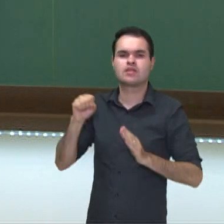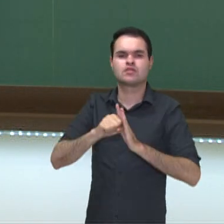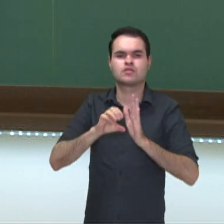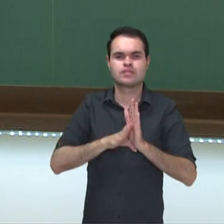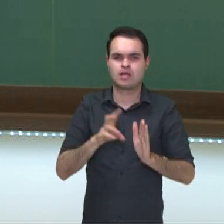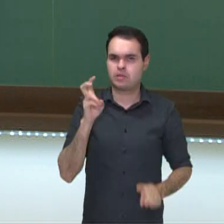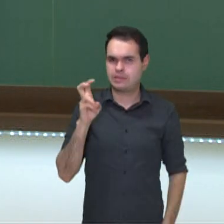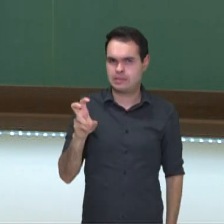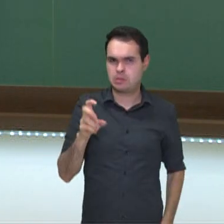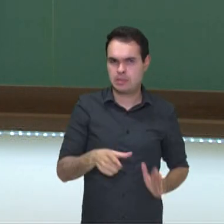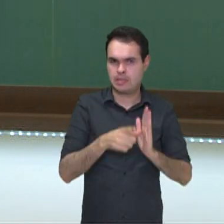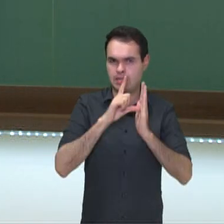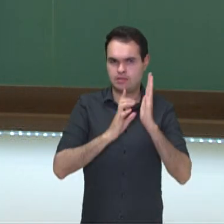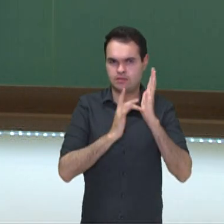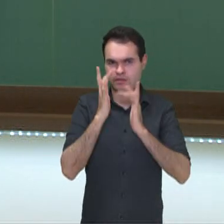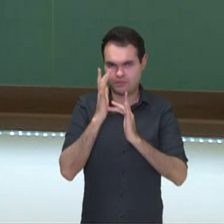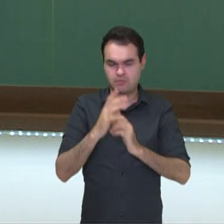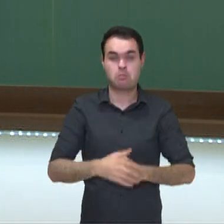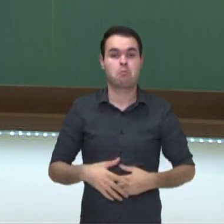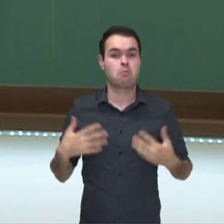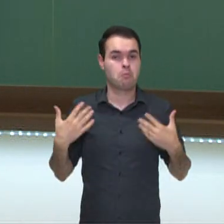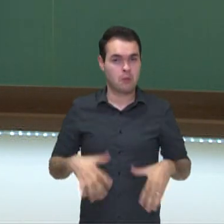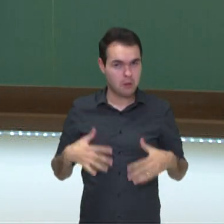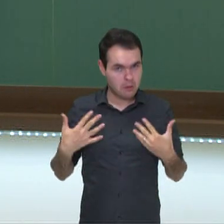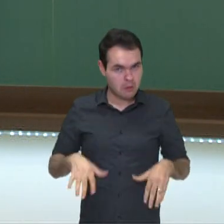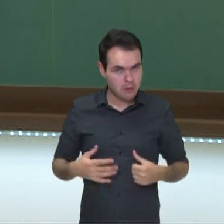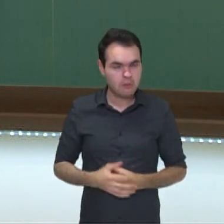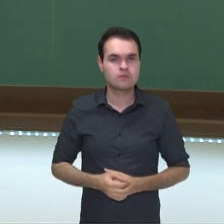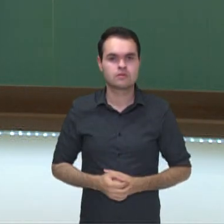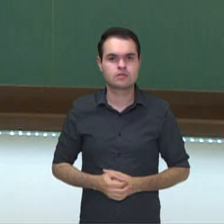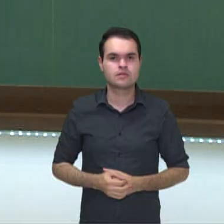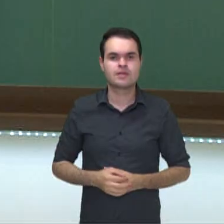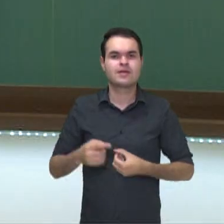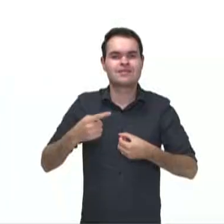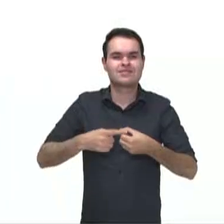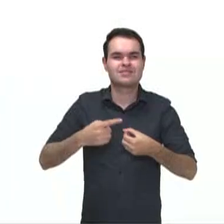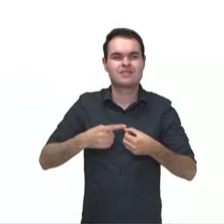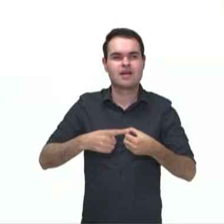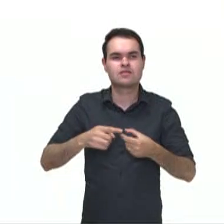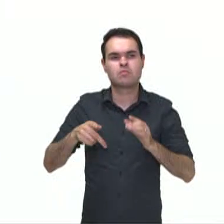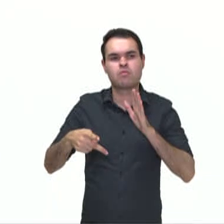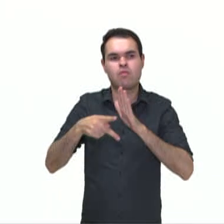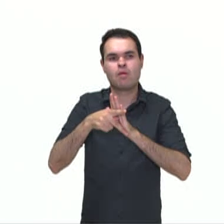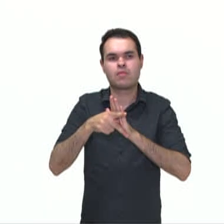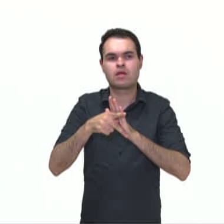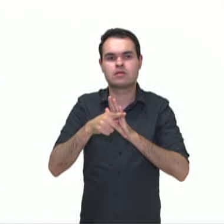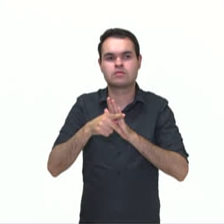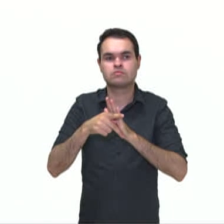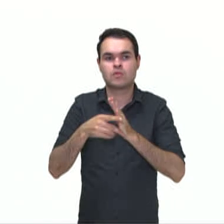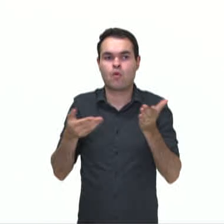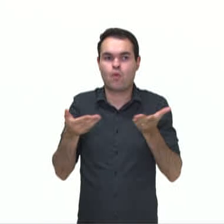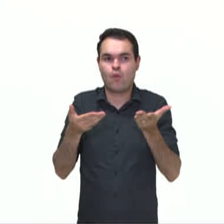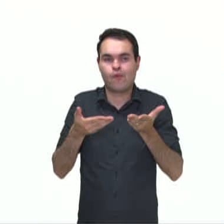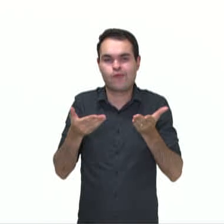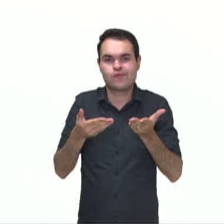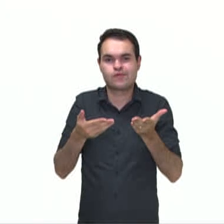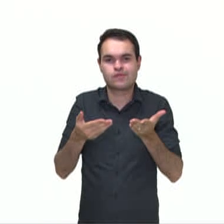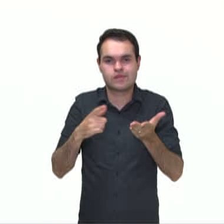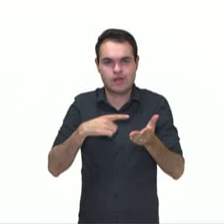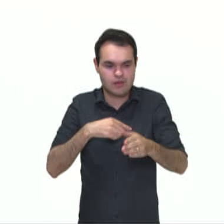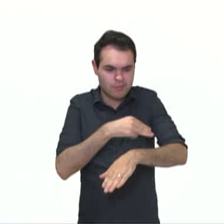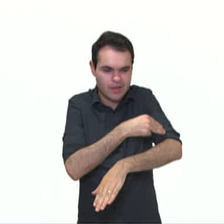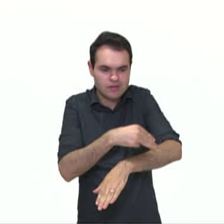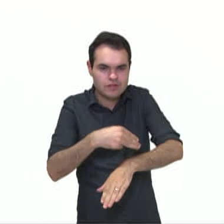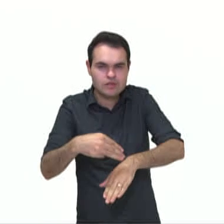século V a.C. Então, a cidade Sicília, a maior ilha do mar Mediterrâneo, que hoje faz parte da